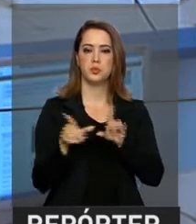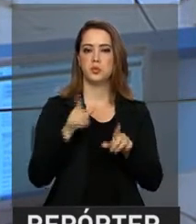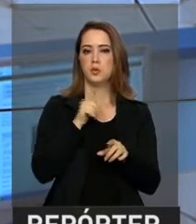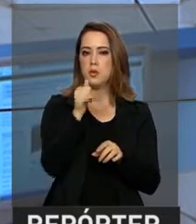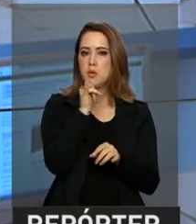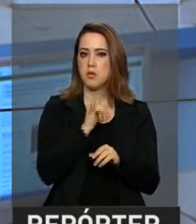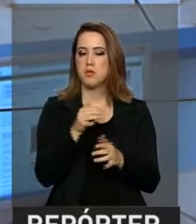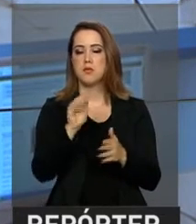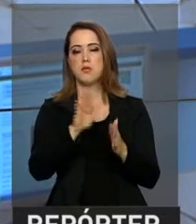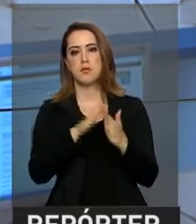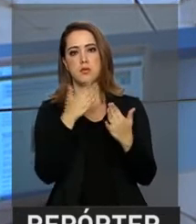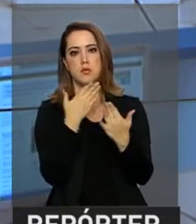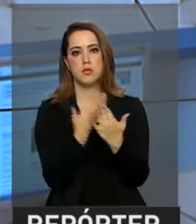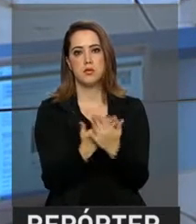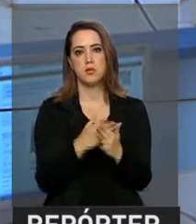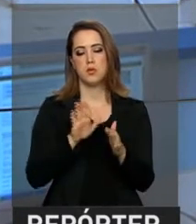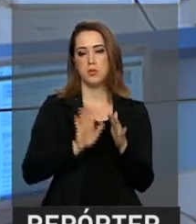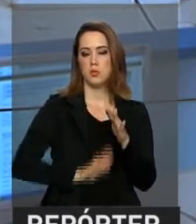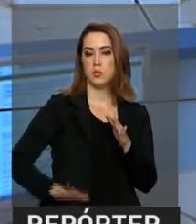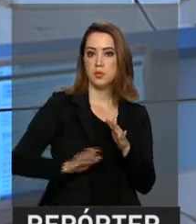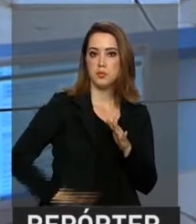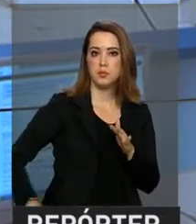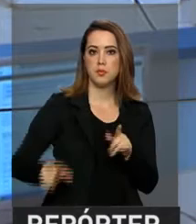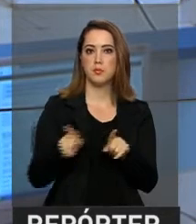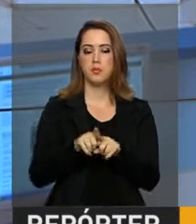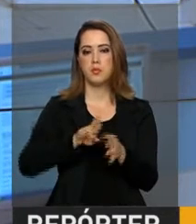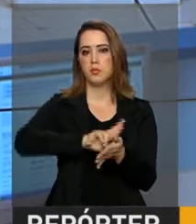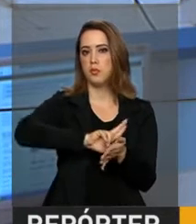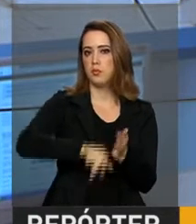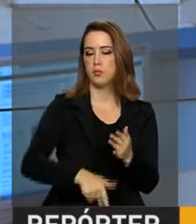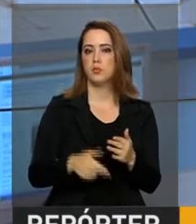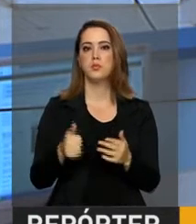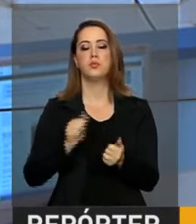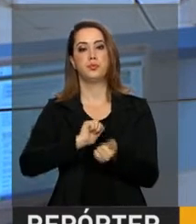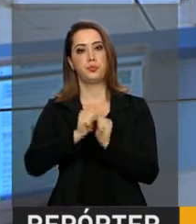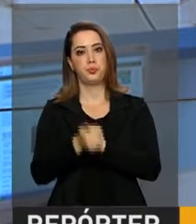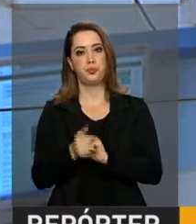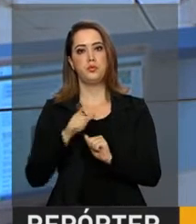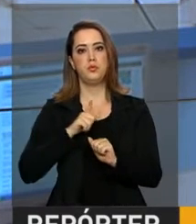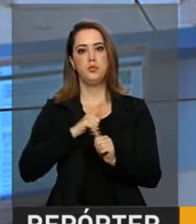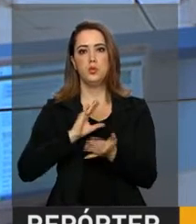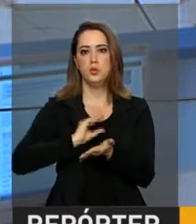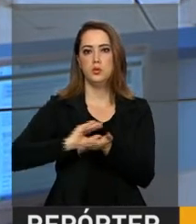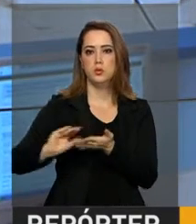aula, creches e quadras. Desde maio, o Ministério da Educação liberou